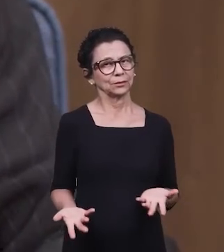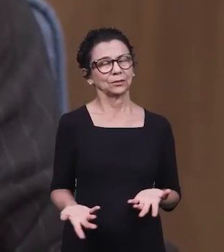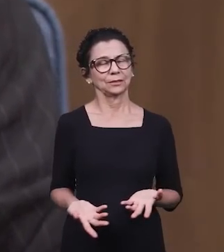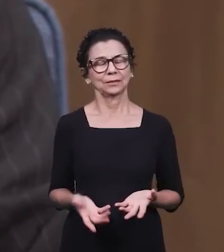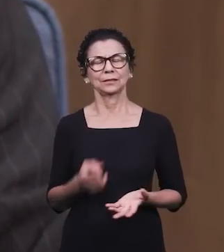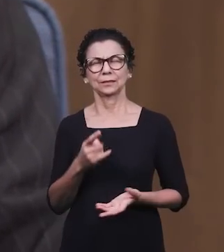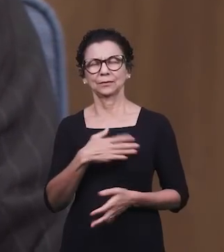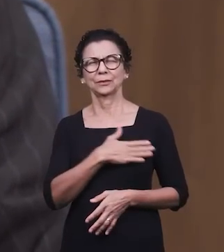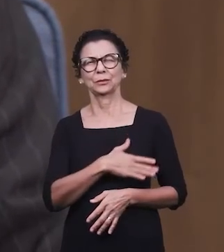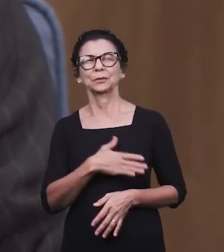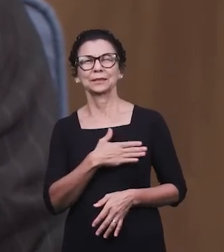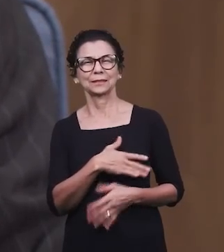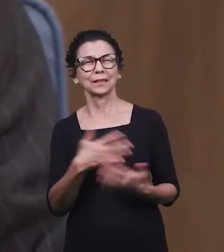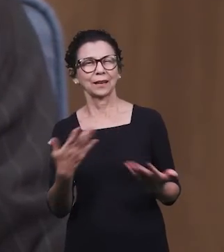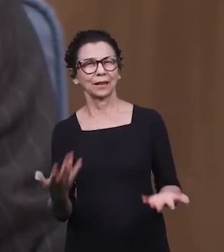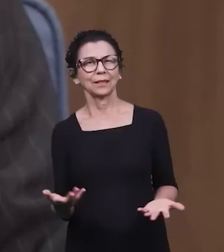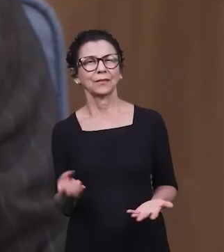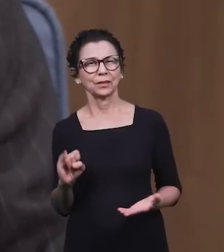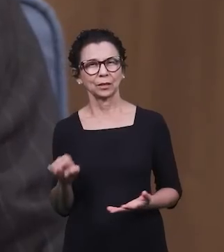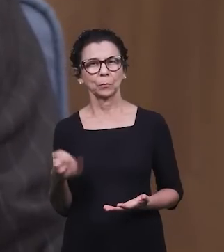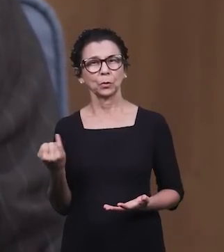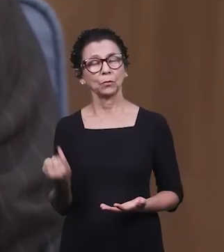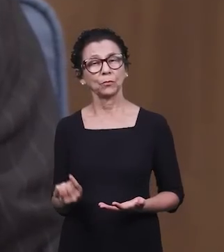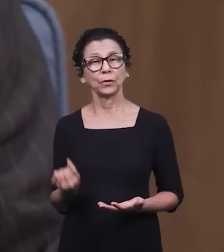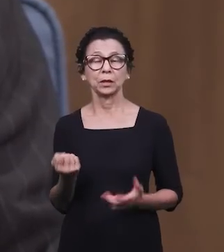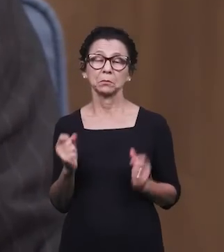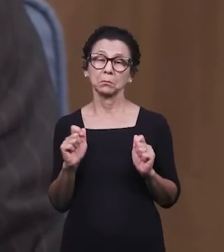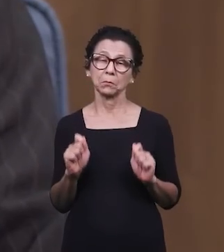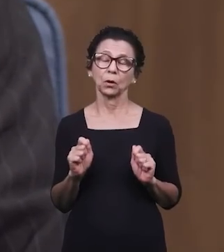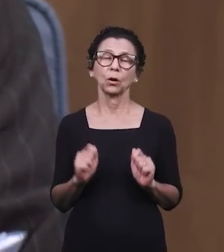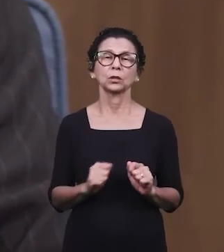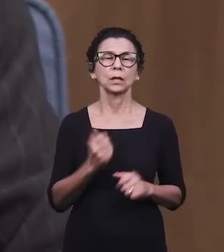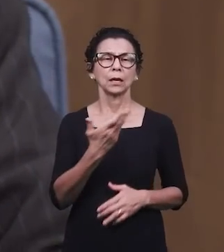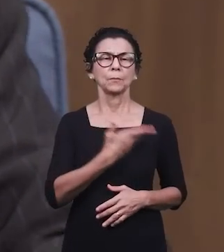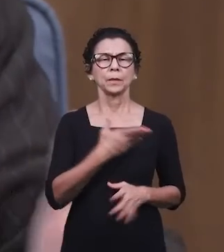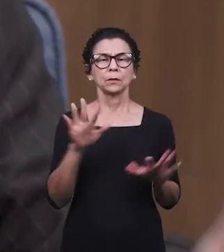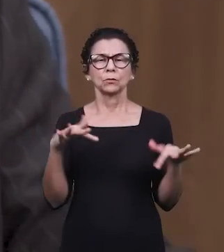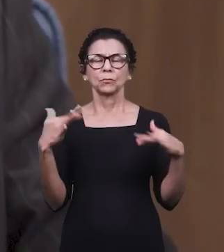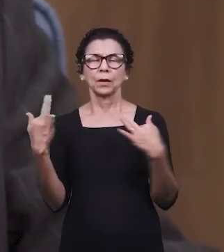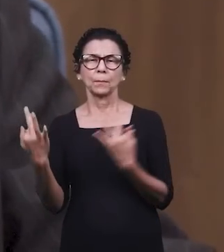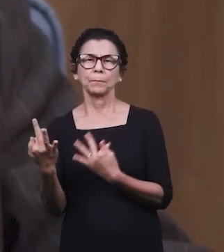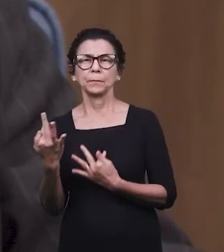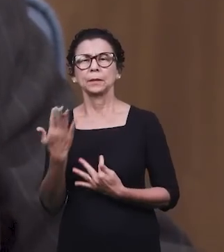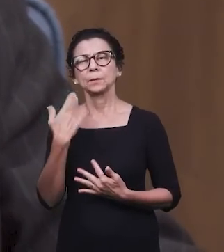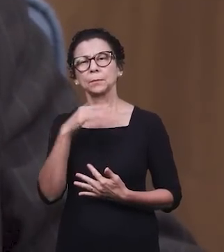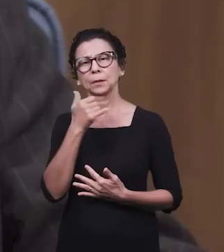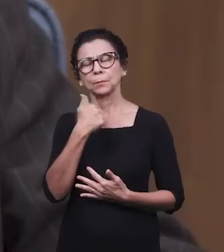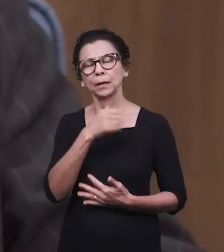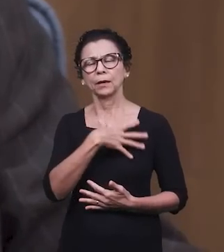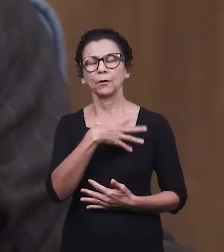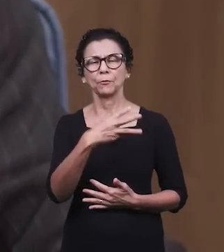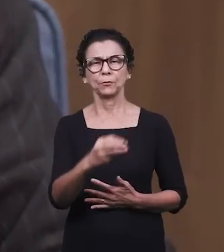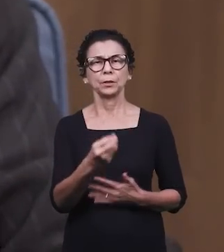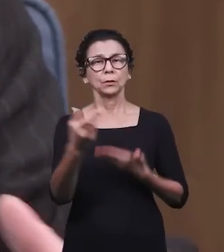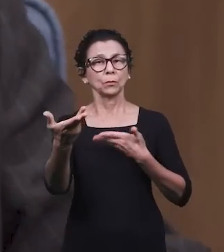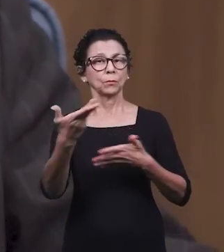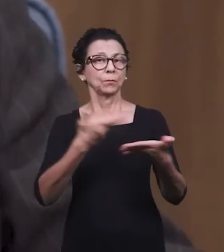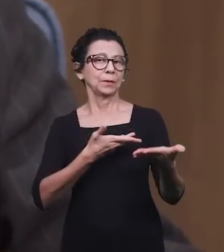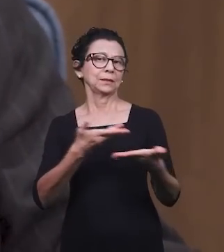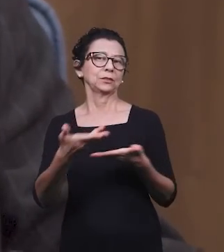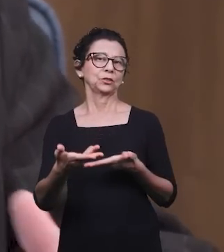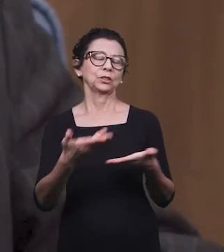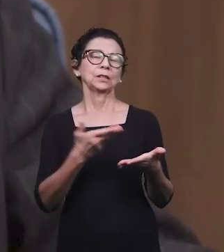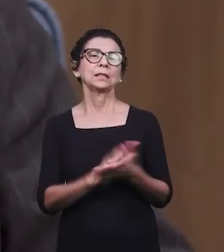para você. Quem sabe você pode compartilhar para um amigo, um parente, pai ou filho, porque é um programa que